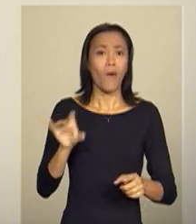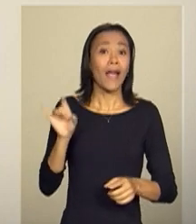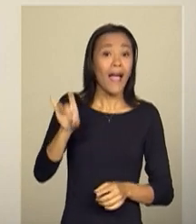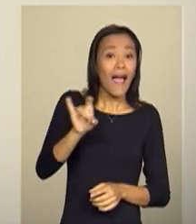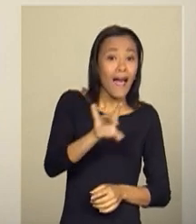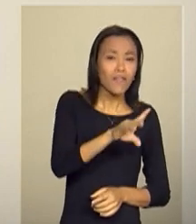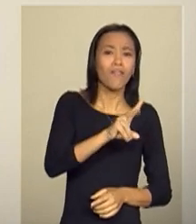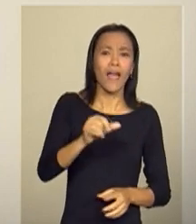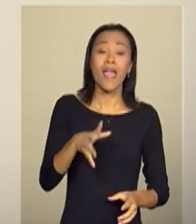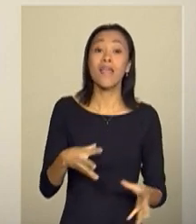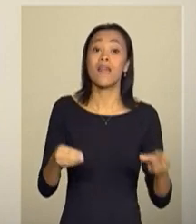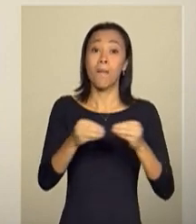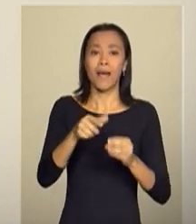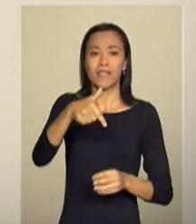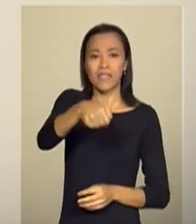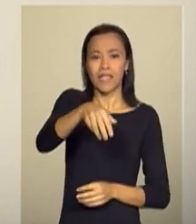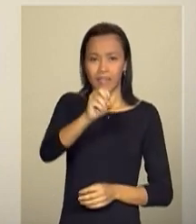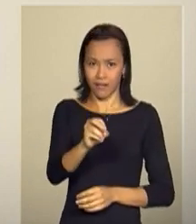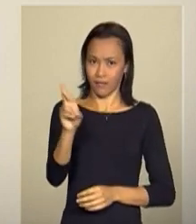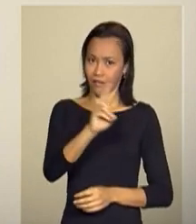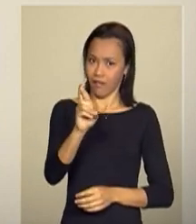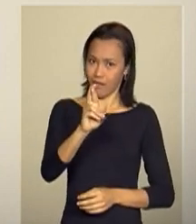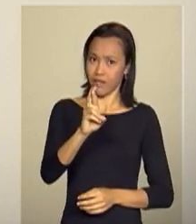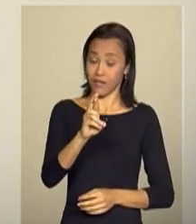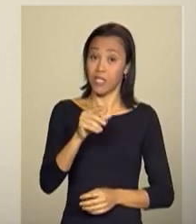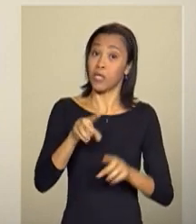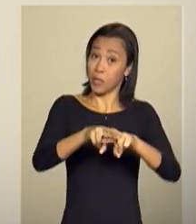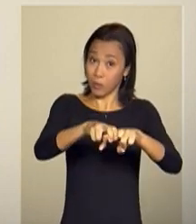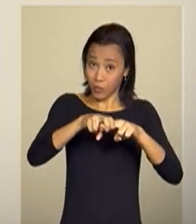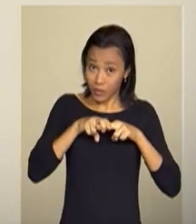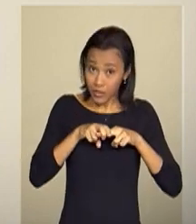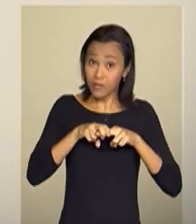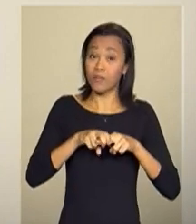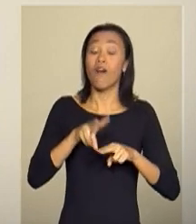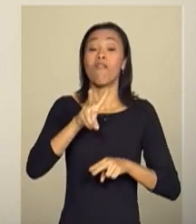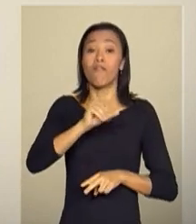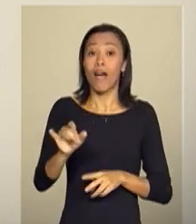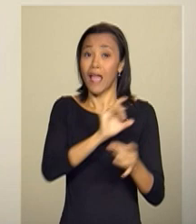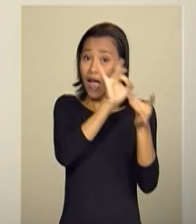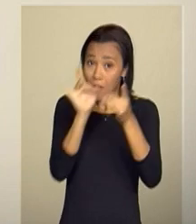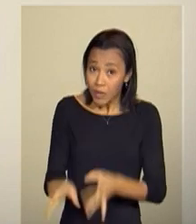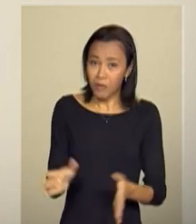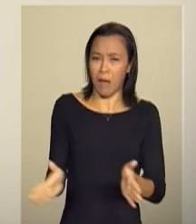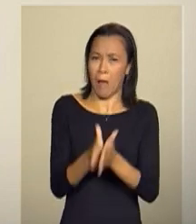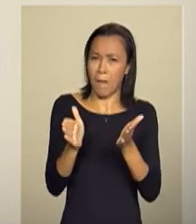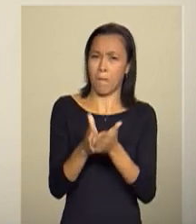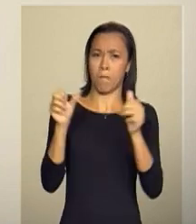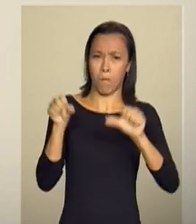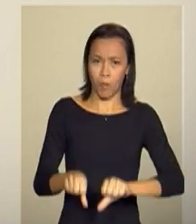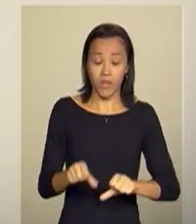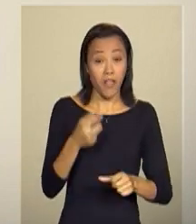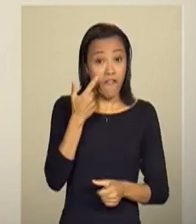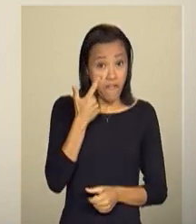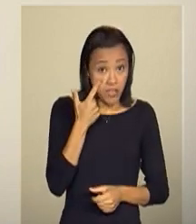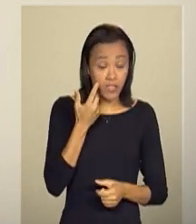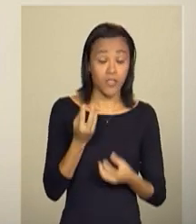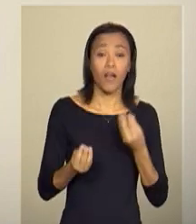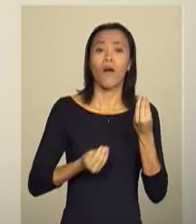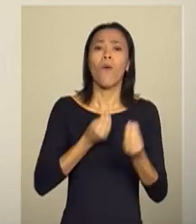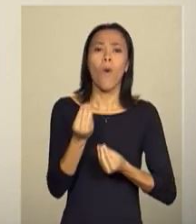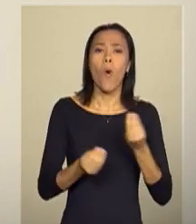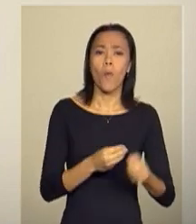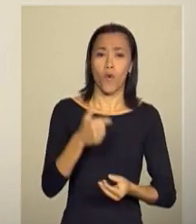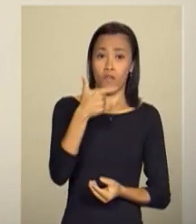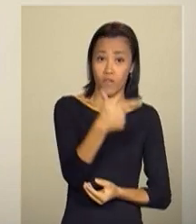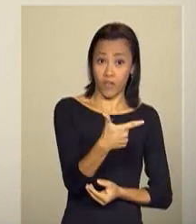um vai receber mais de R 70 e por isso vão sair da extrema pobreza V Luciano que